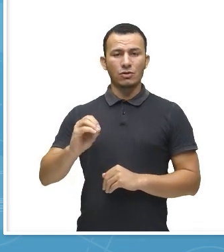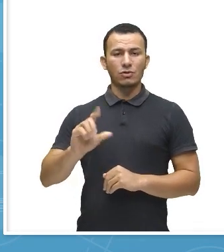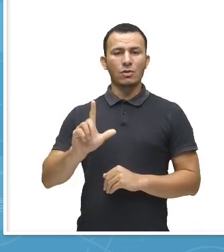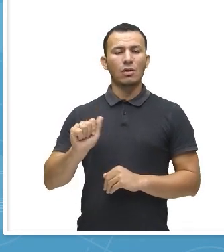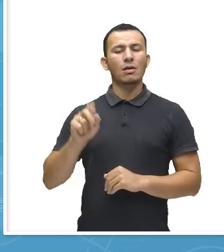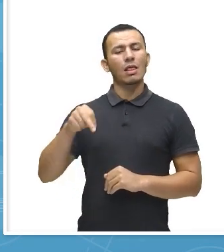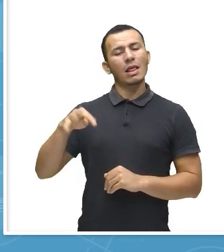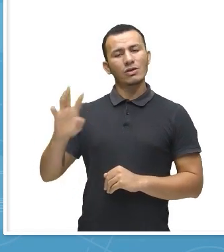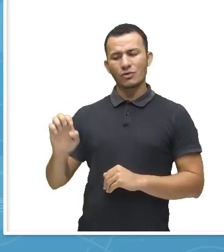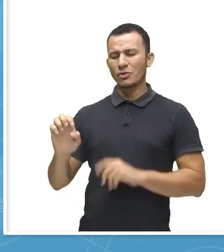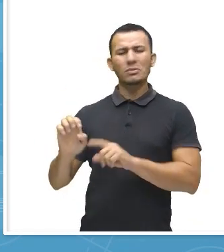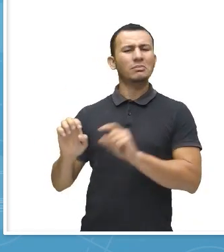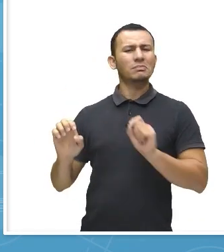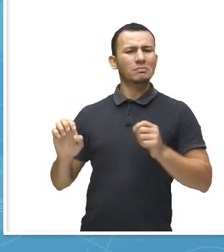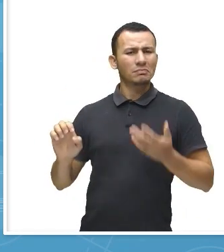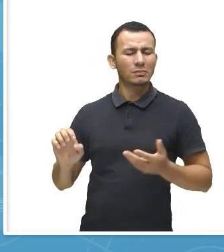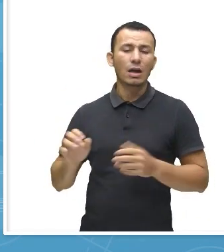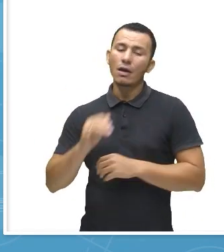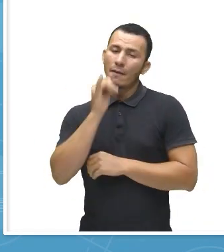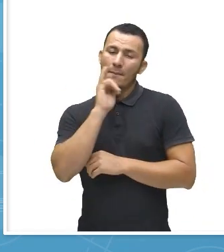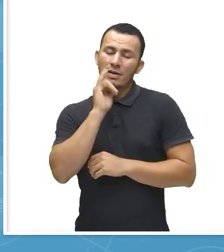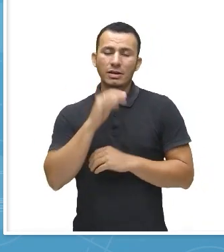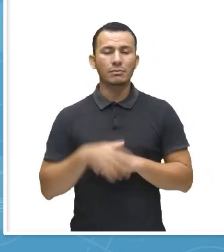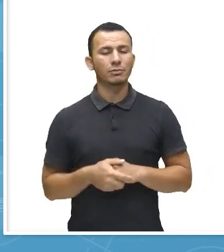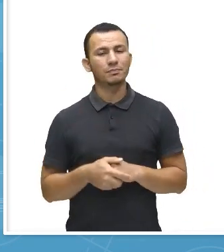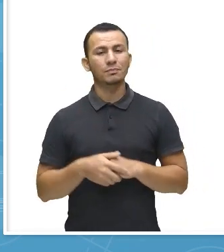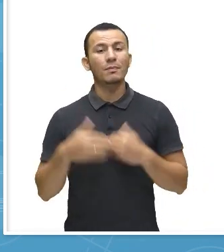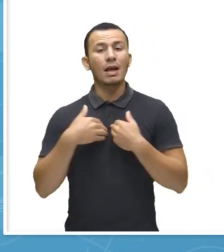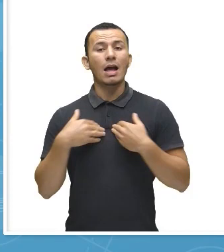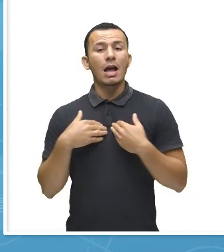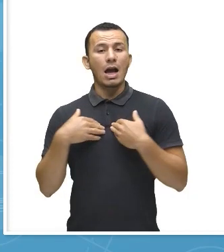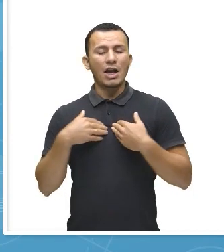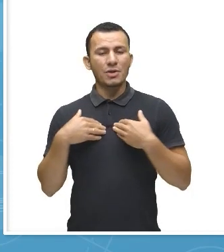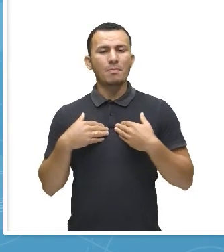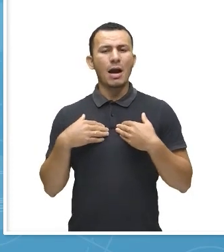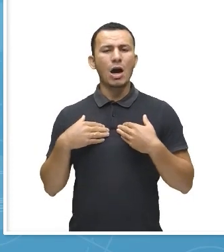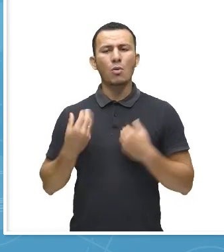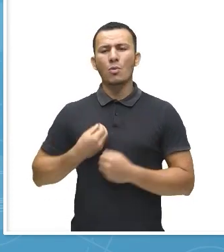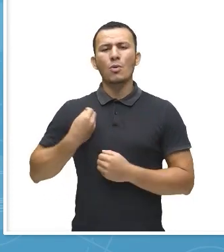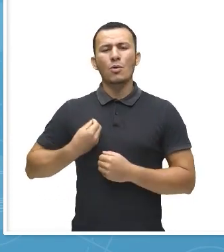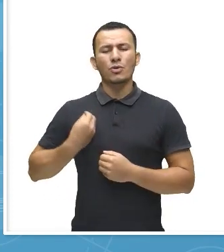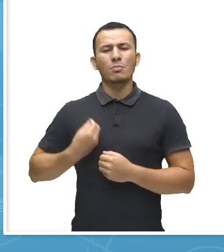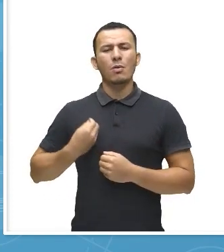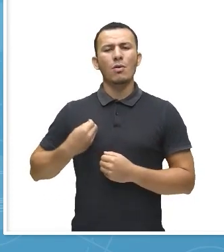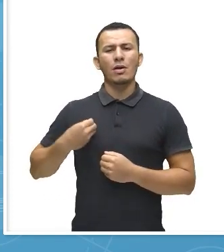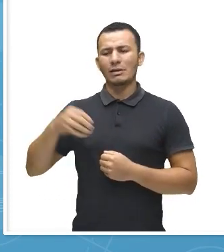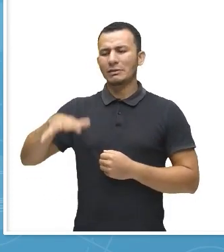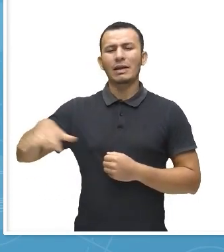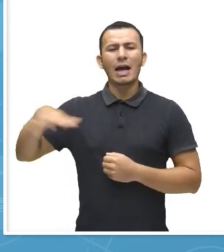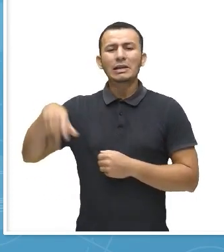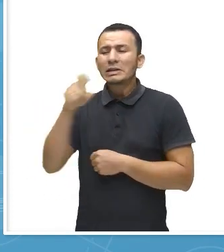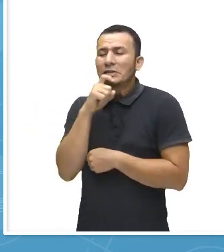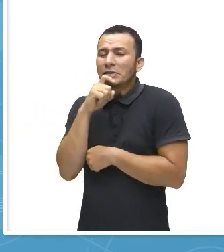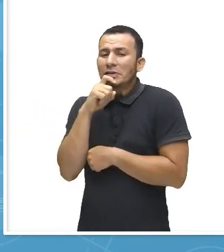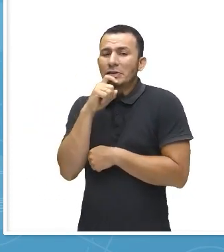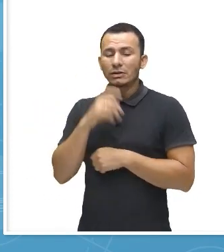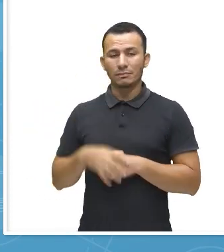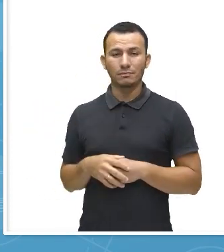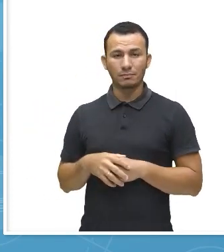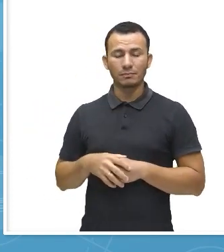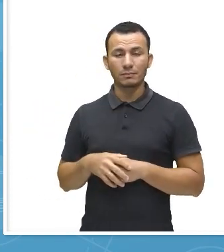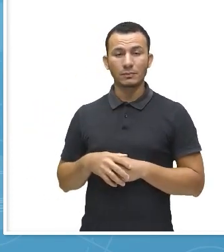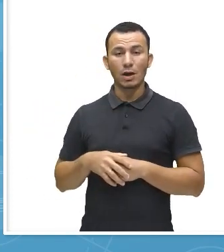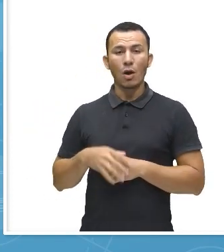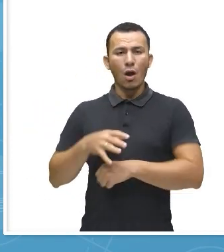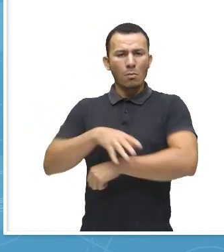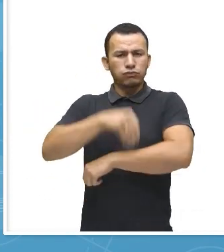gente observa naqueles animais, por exemplo, que vivem em regiões muito frias, como o urso polar, por exemplo. Embaixo da pele desses animais,